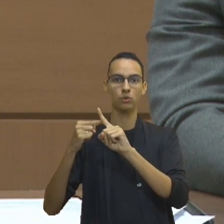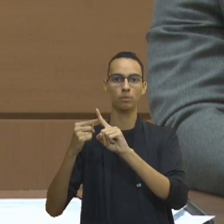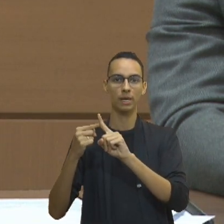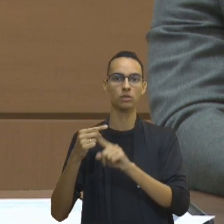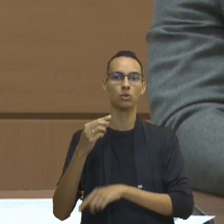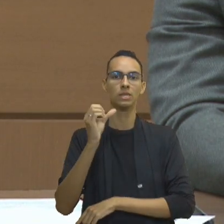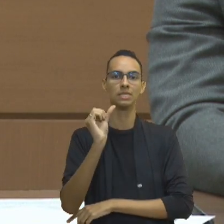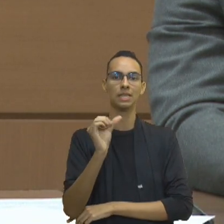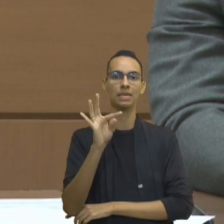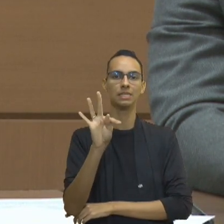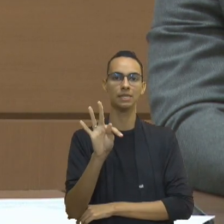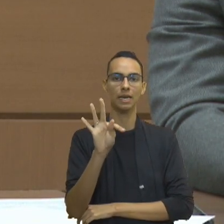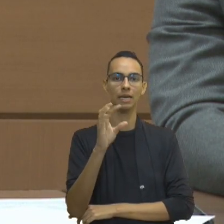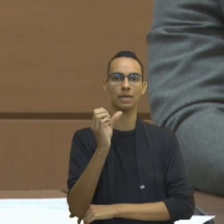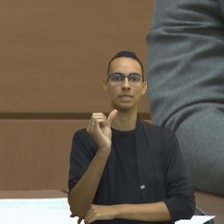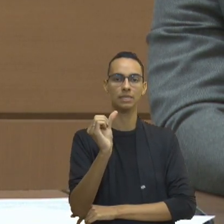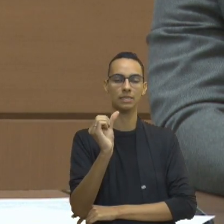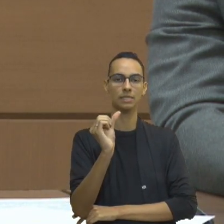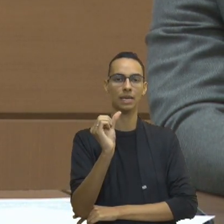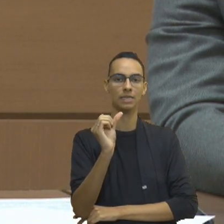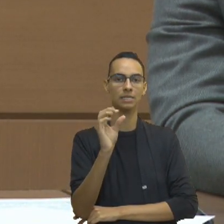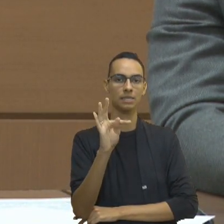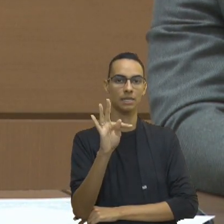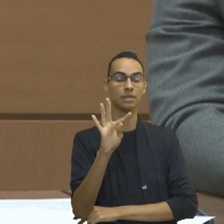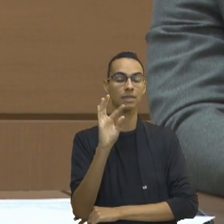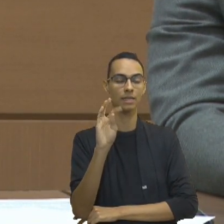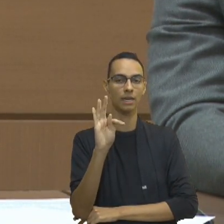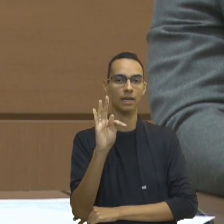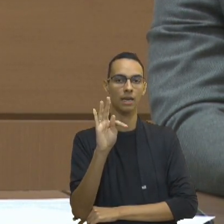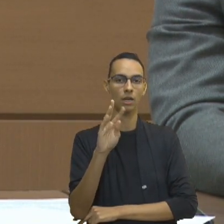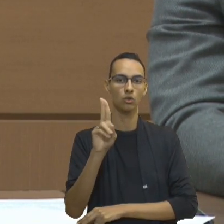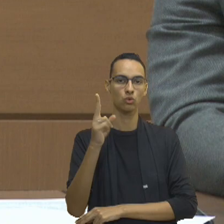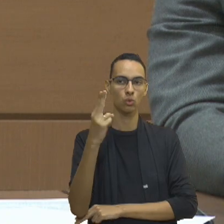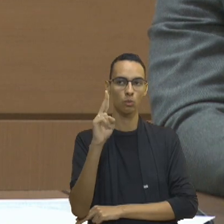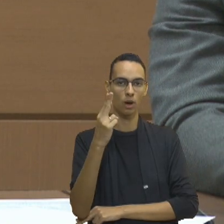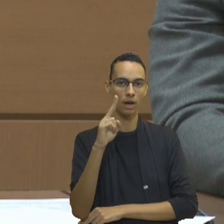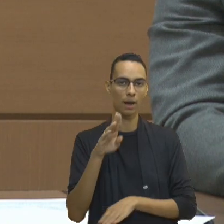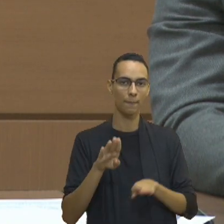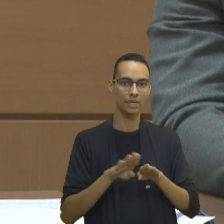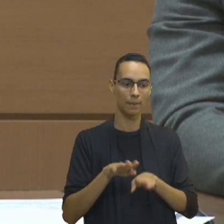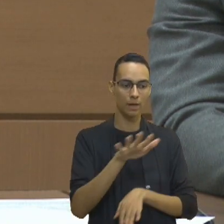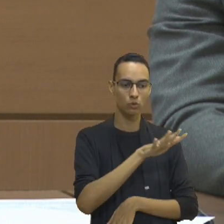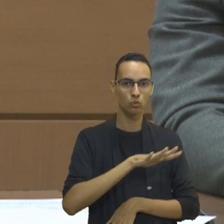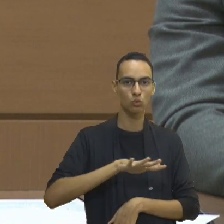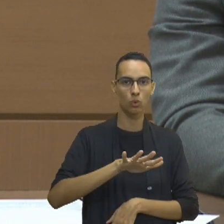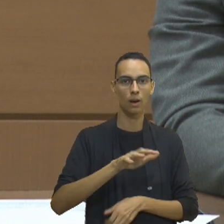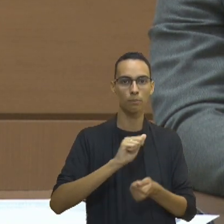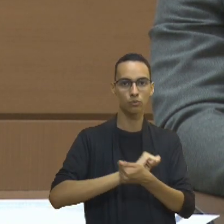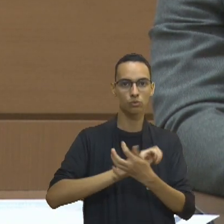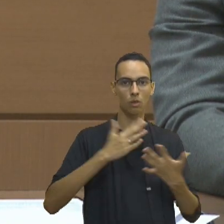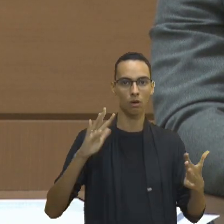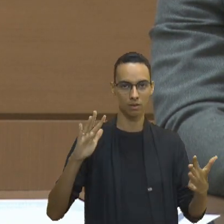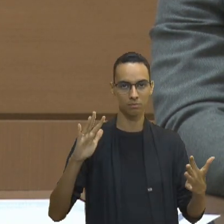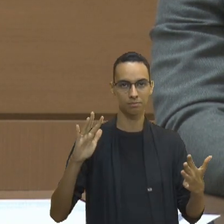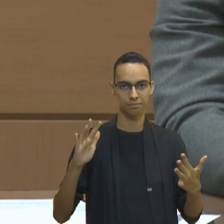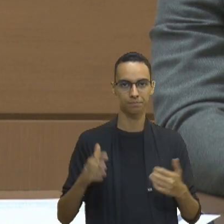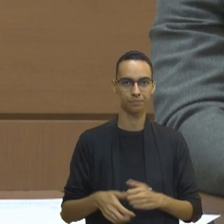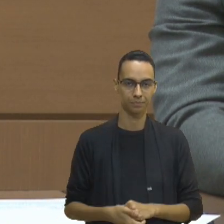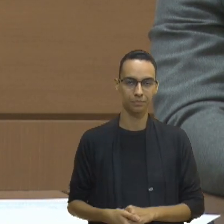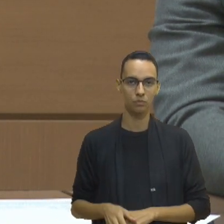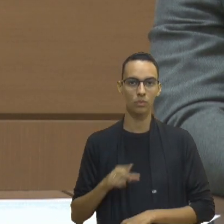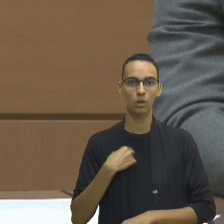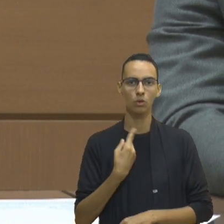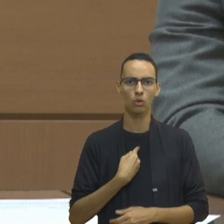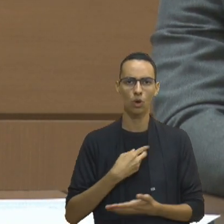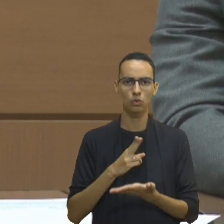6T, 6E do Umuarama e na área de laboratórios do campus Glória. Continuaremos com esse